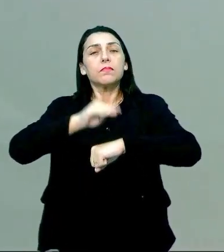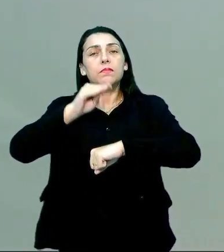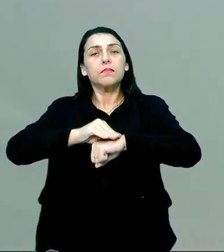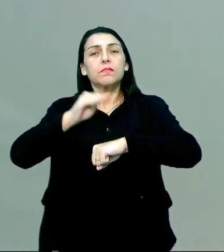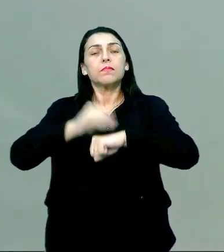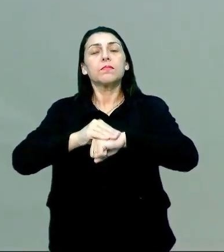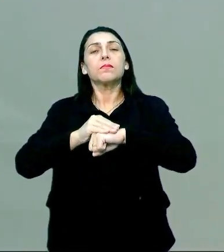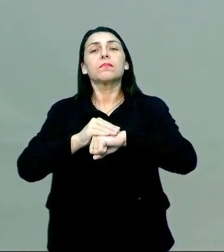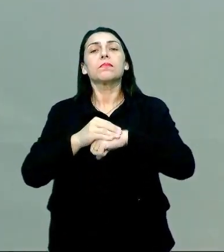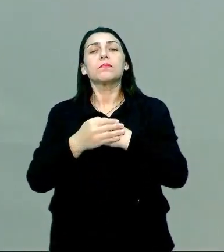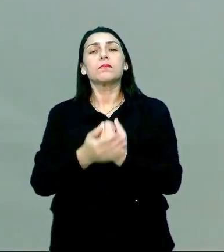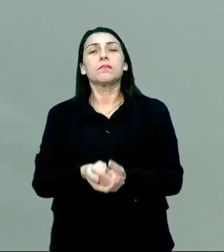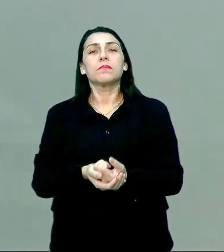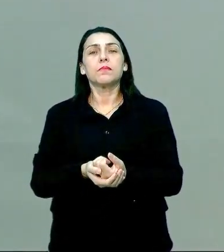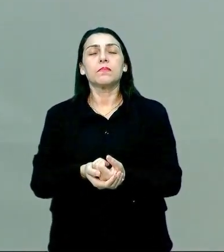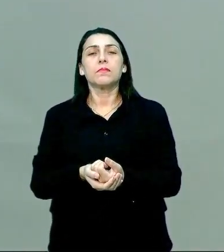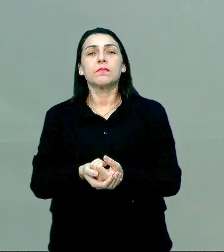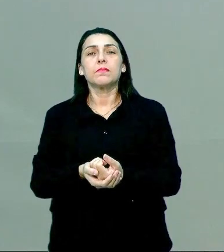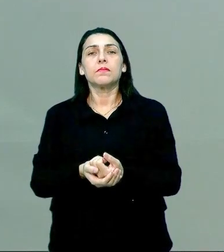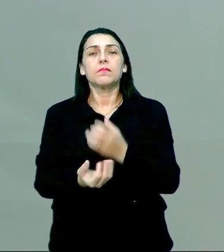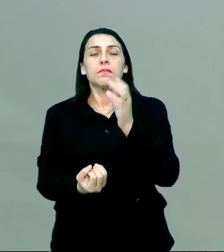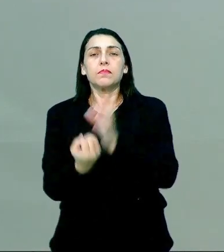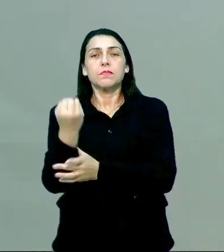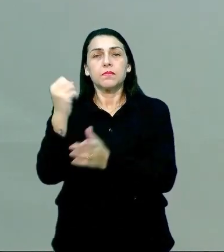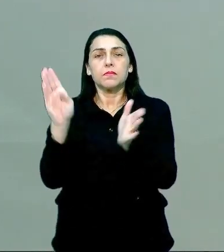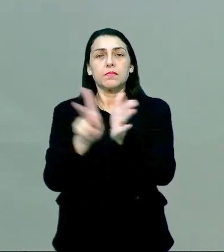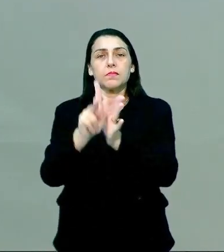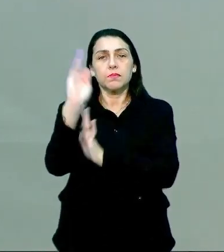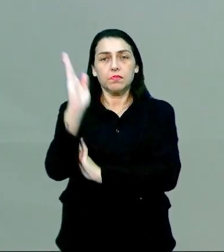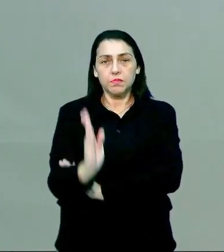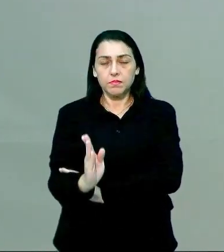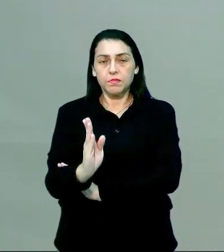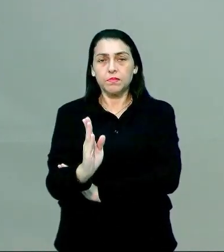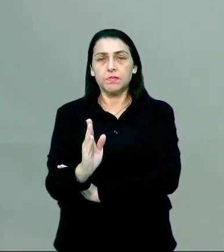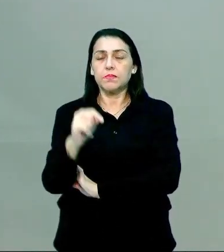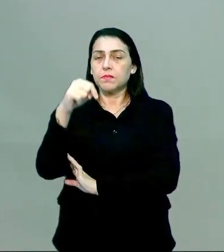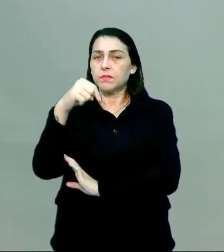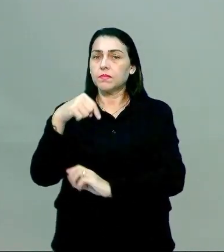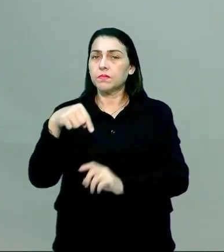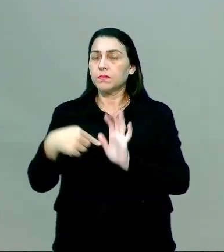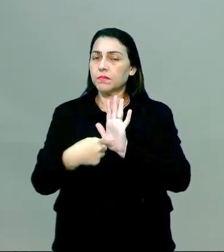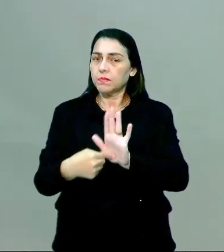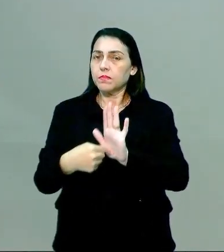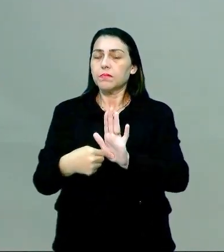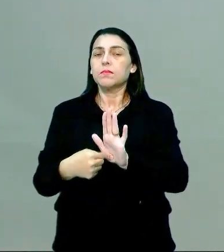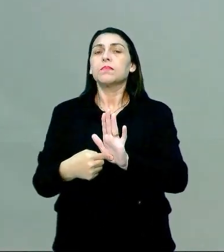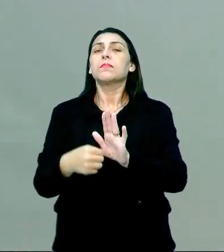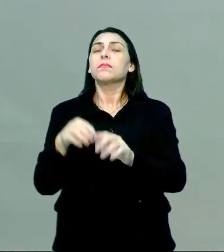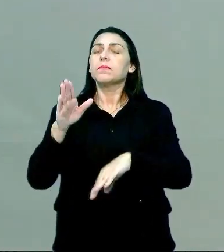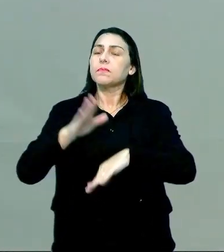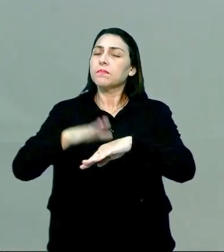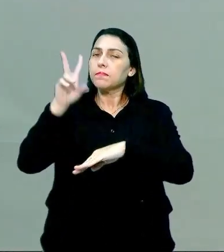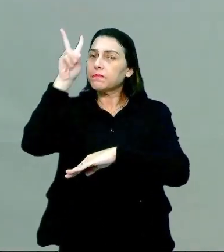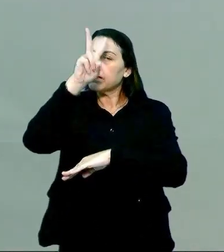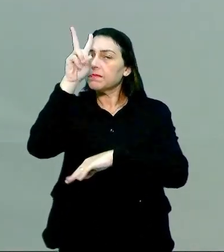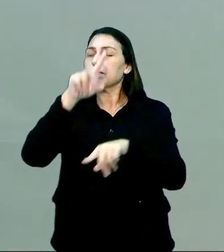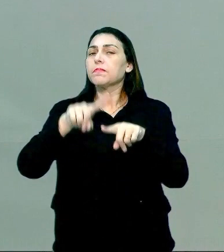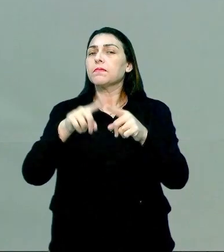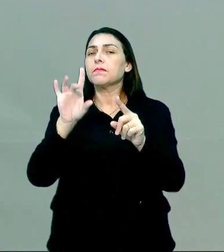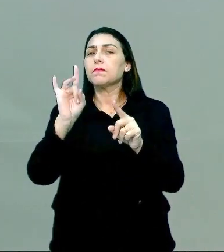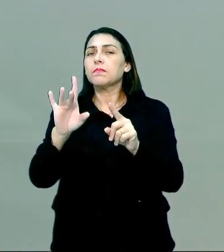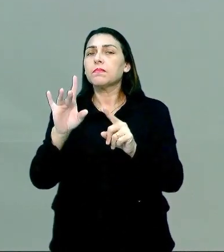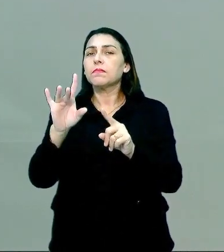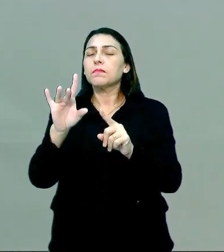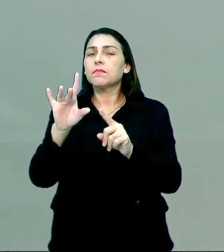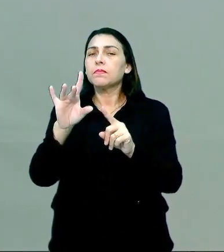da vertente da origem do Brasil, beleza? Então, aqui a gente vai abordar esse aspecto um pouco mais histórico, mas é só para